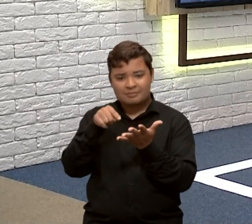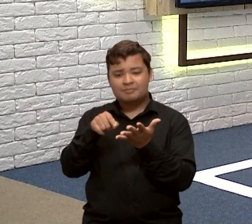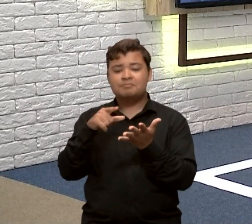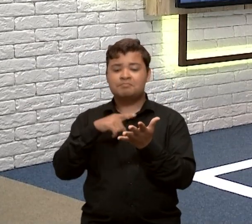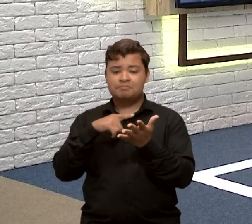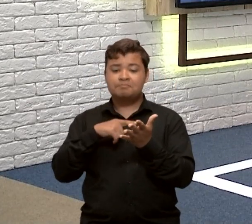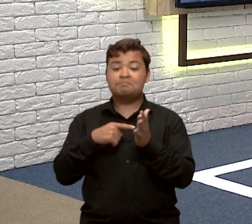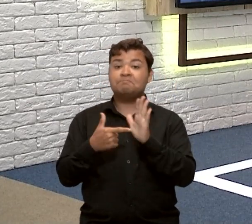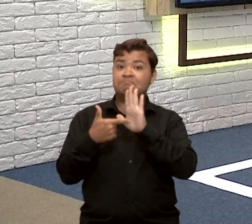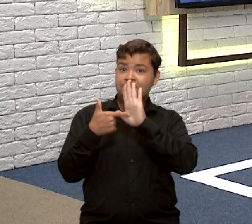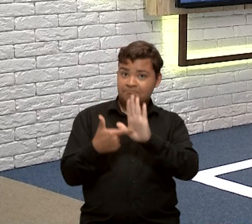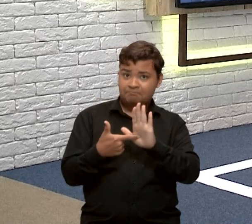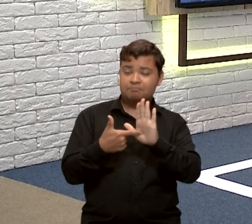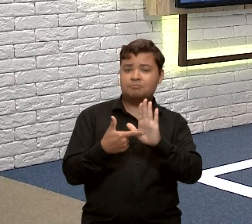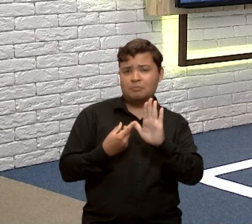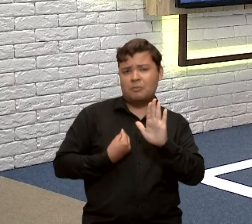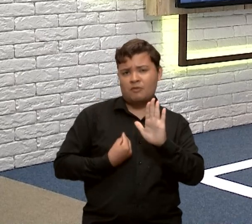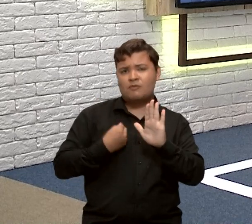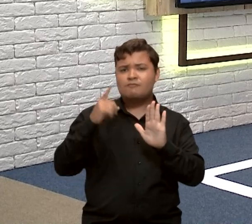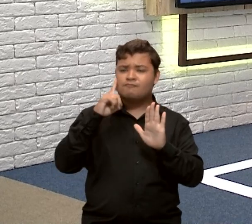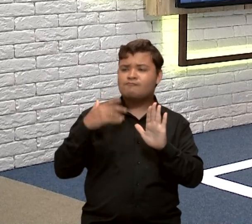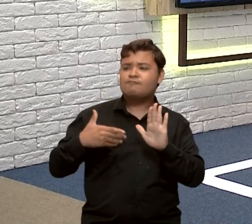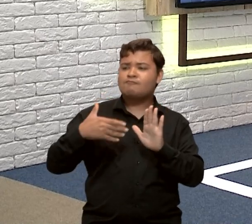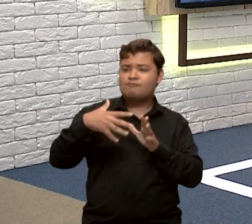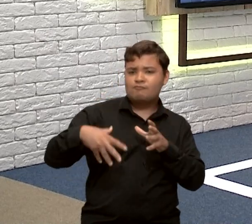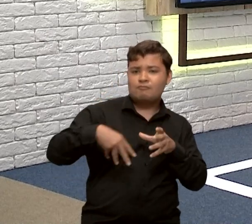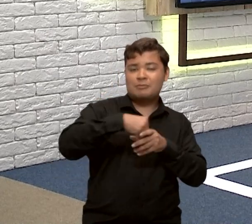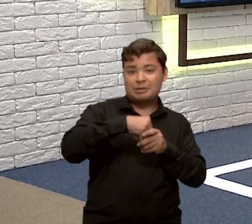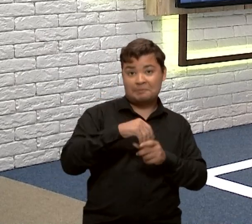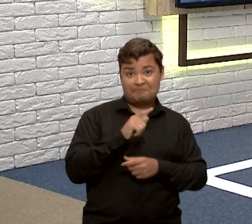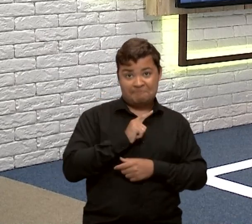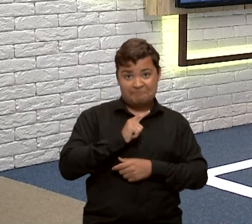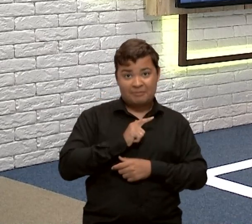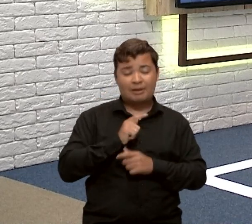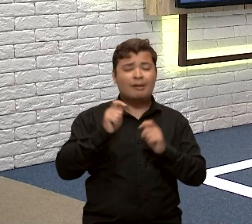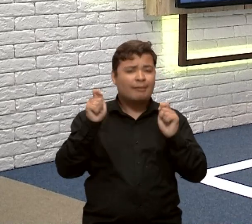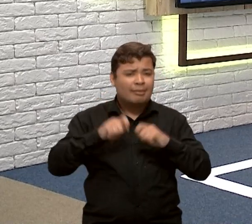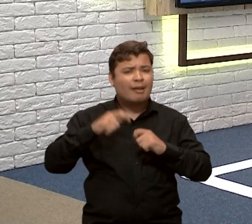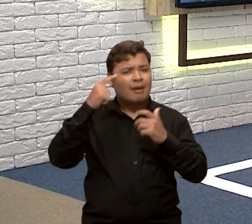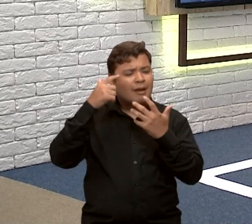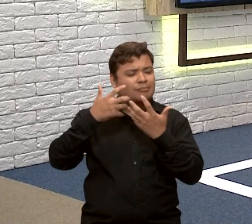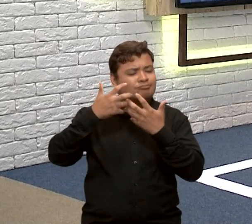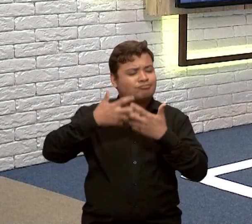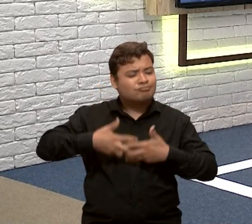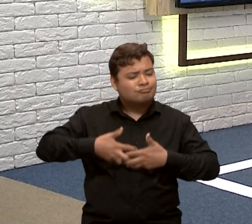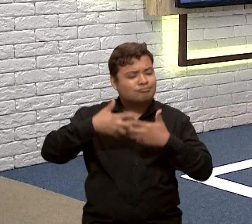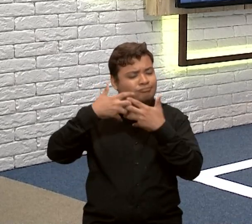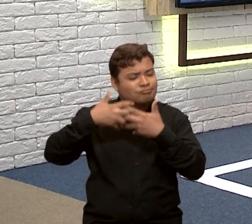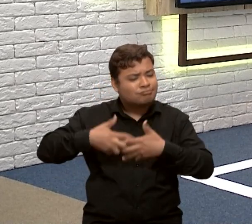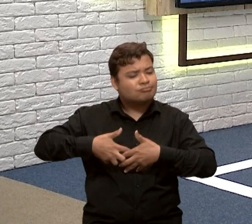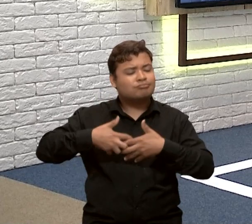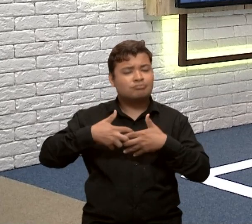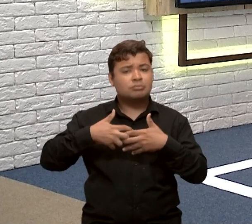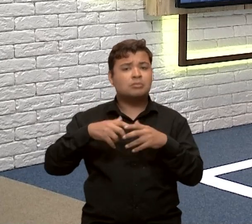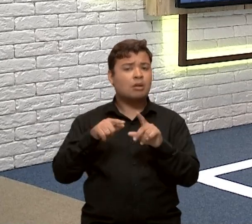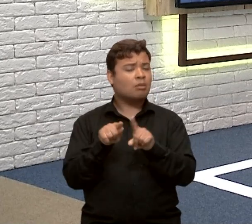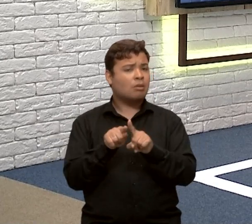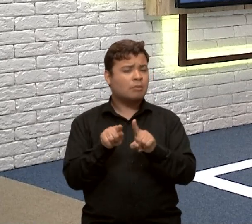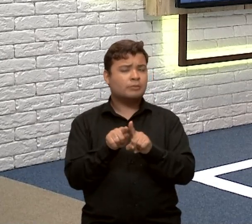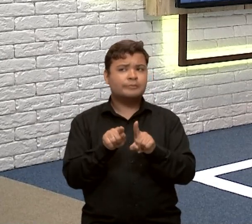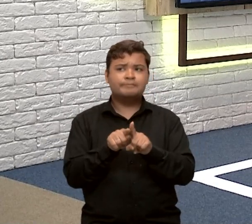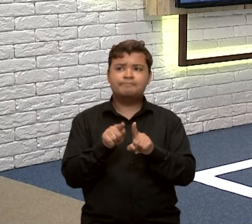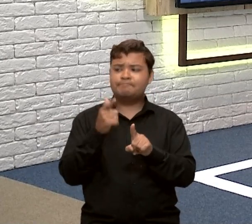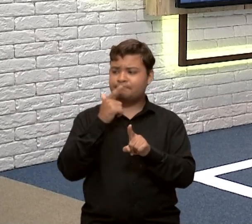nesse cotidiano e que permitem as pessoas terem uma reflexão e uma apropriação de